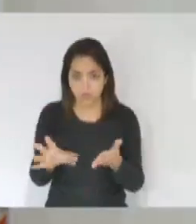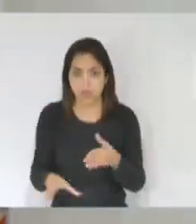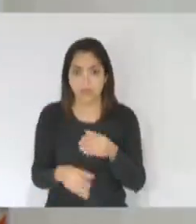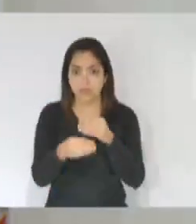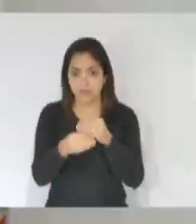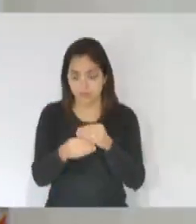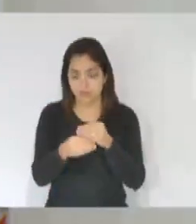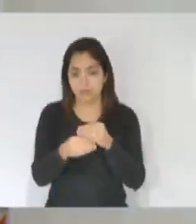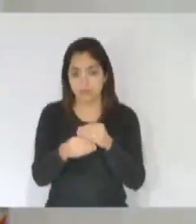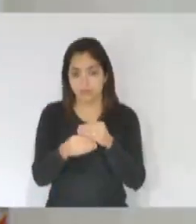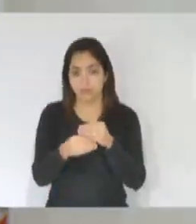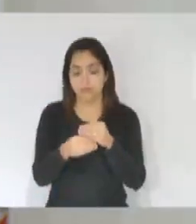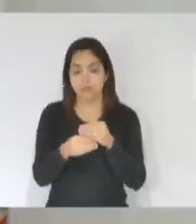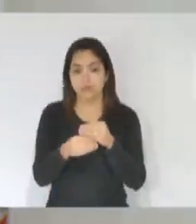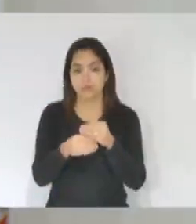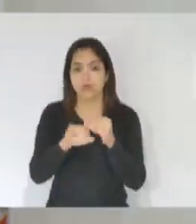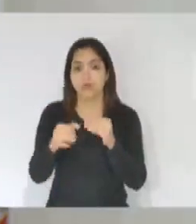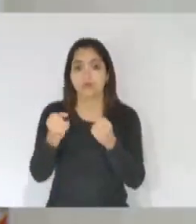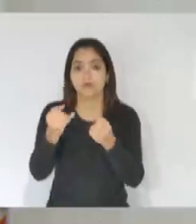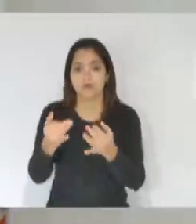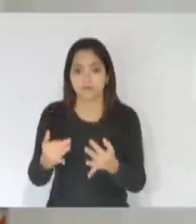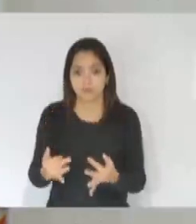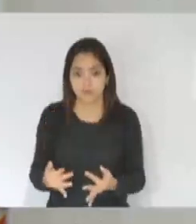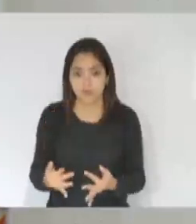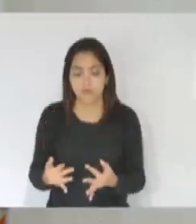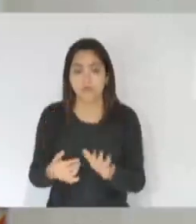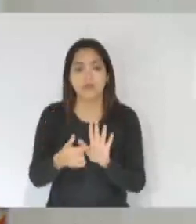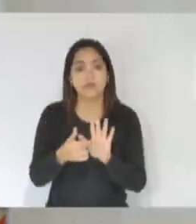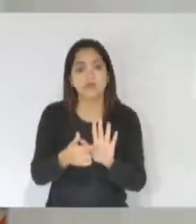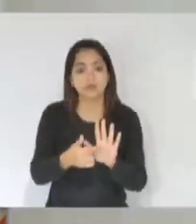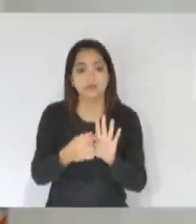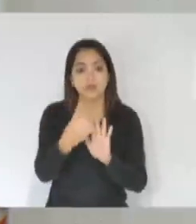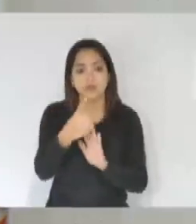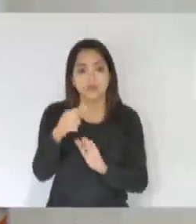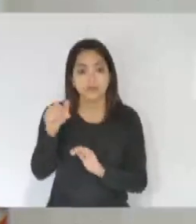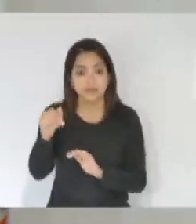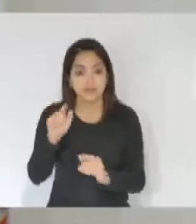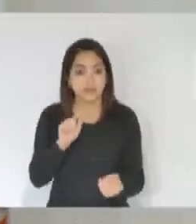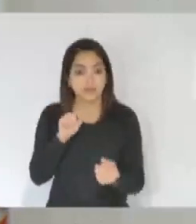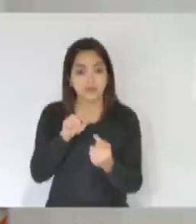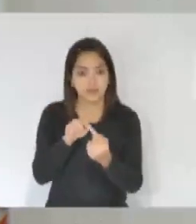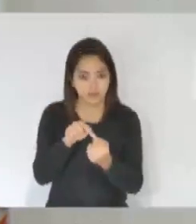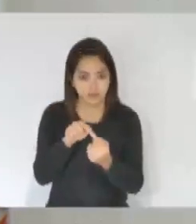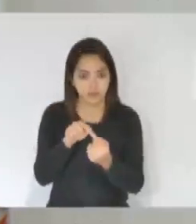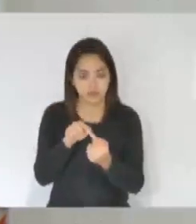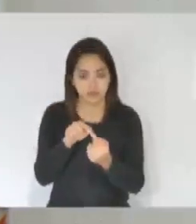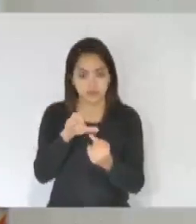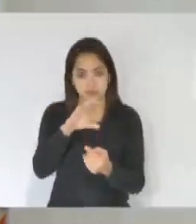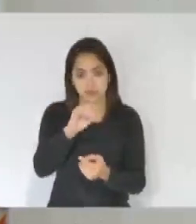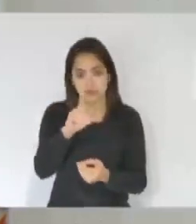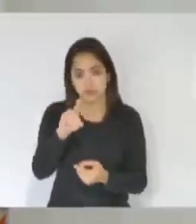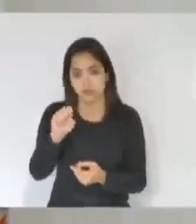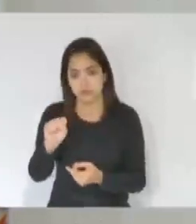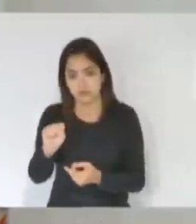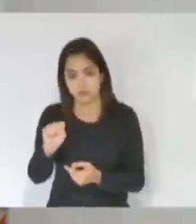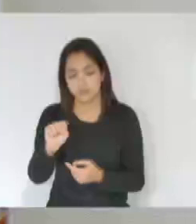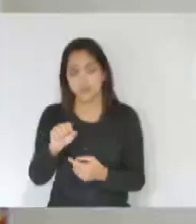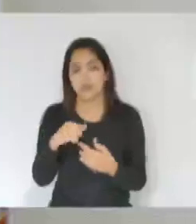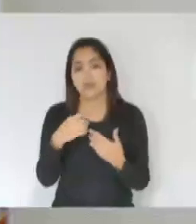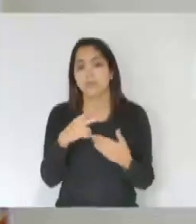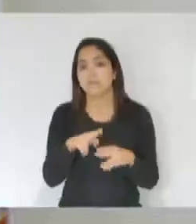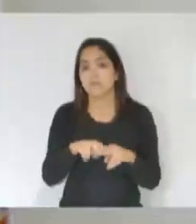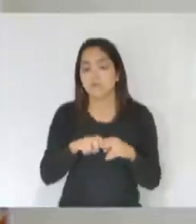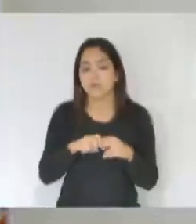nossa justificativa, expondo os 17 objetivos da ODS. E é por isso, senhor